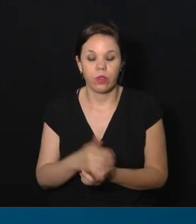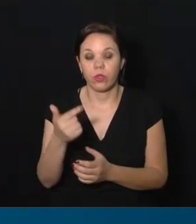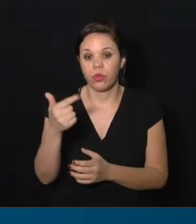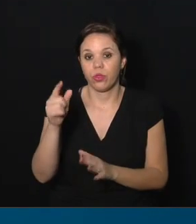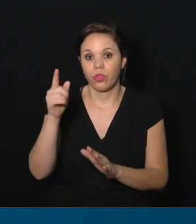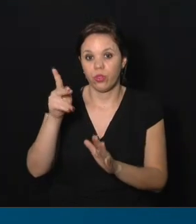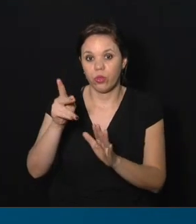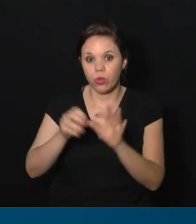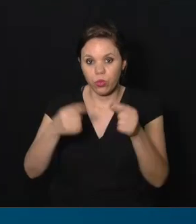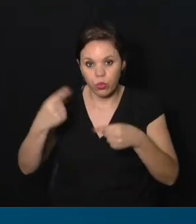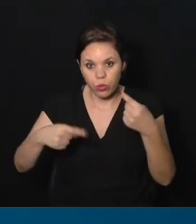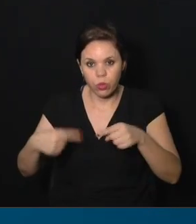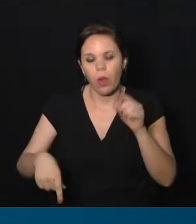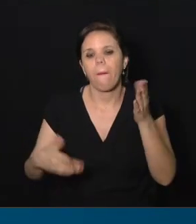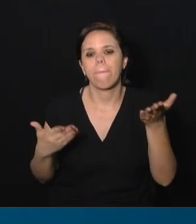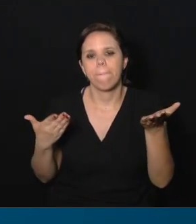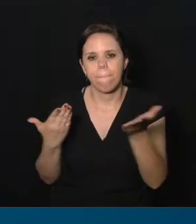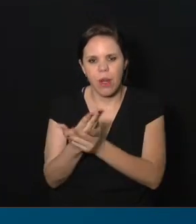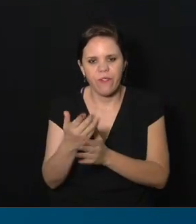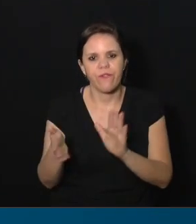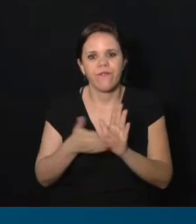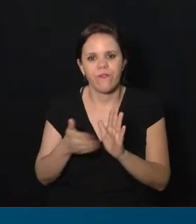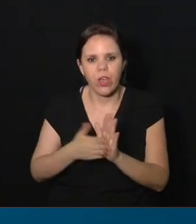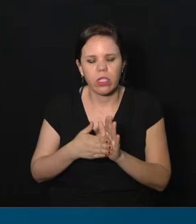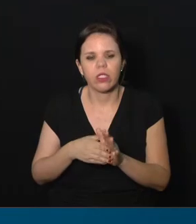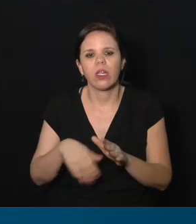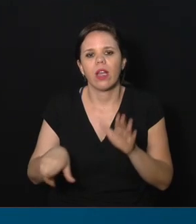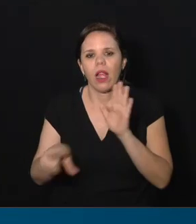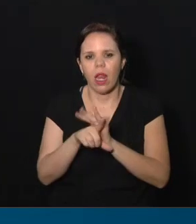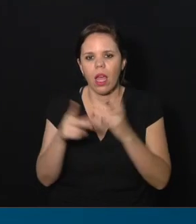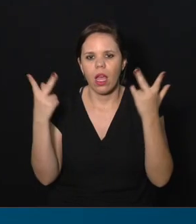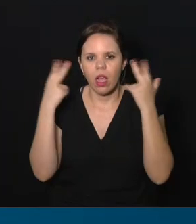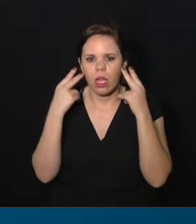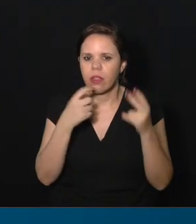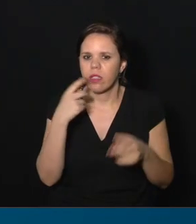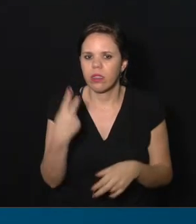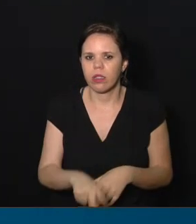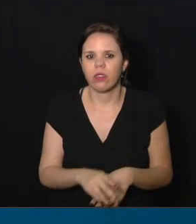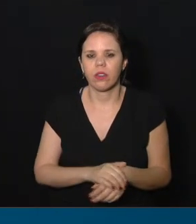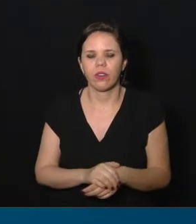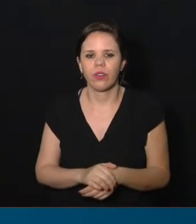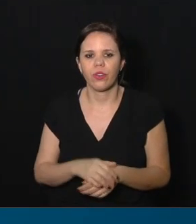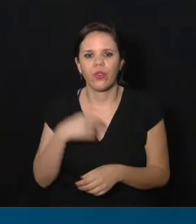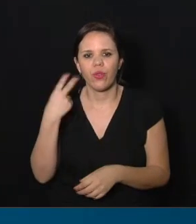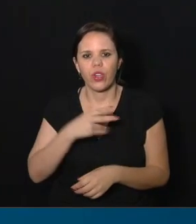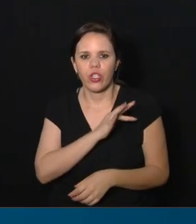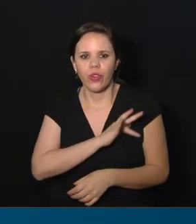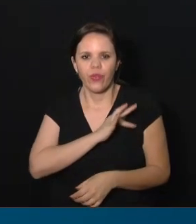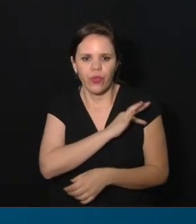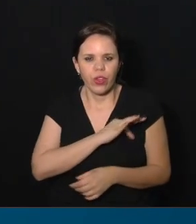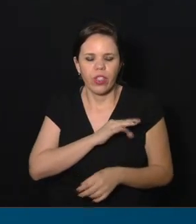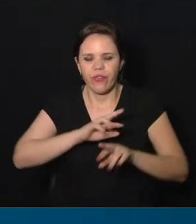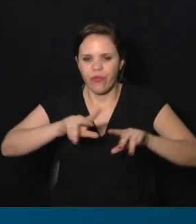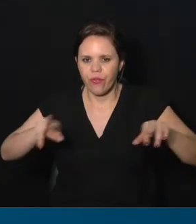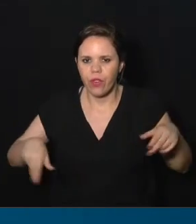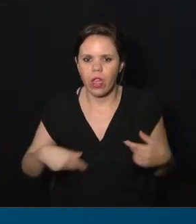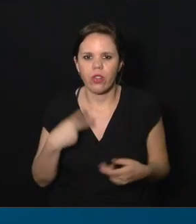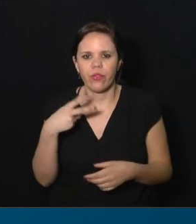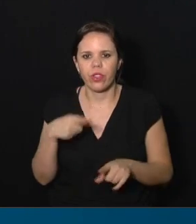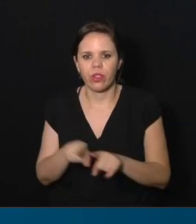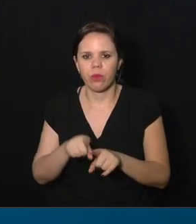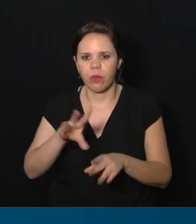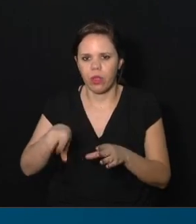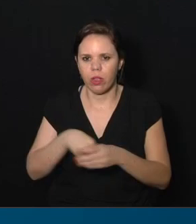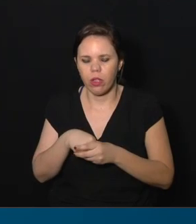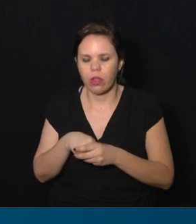foi aprovada a proposta de emenda à lei orgânica de autoria do vereador Fernando Mendes e outros parlamentares, que inclui na